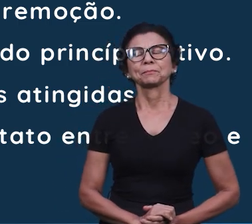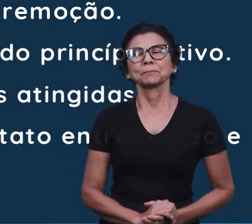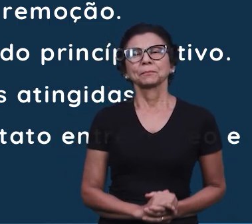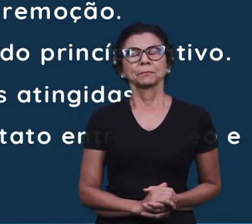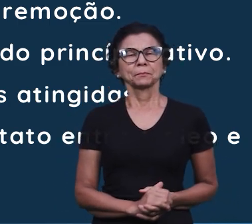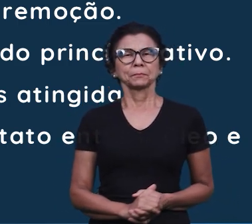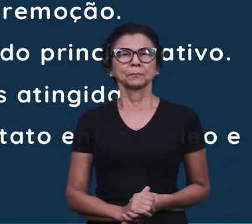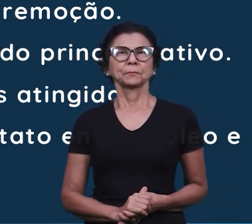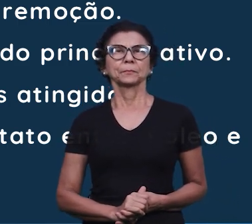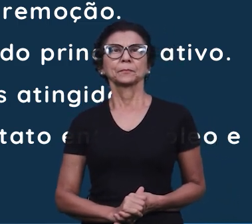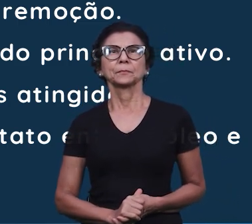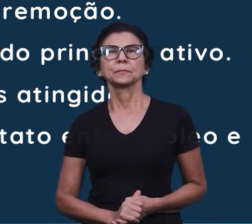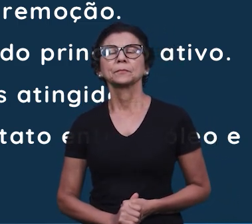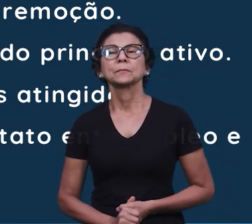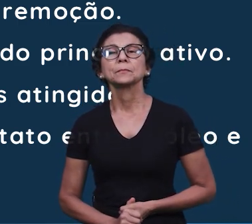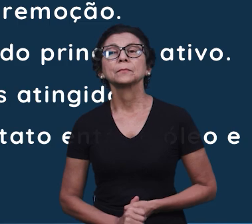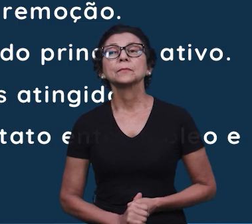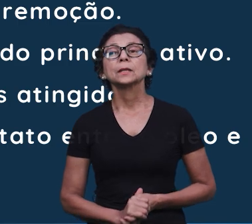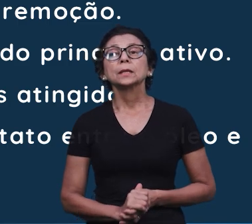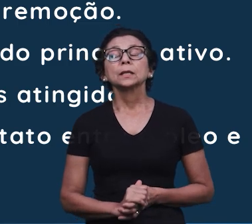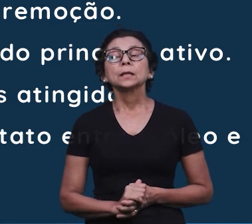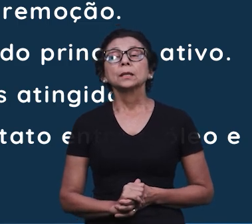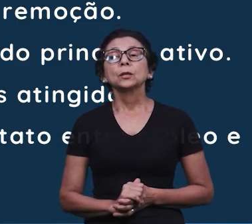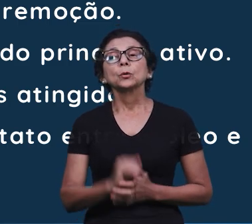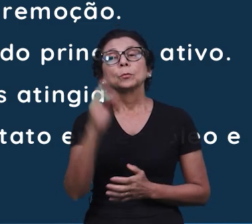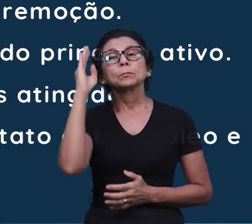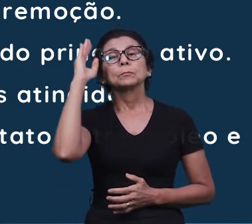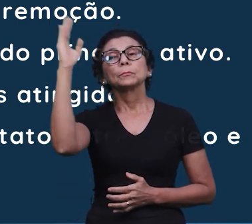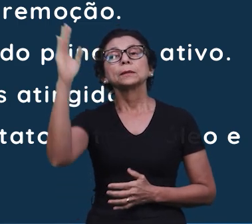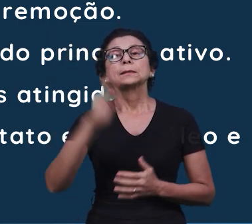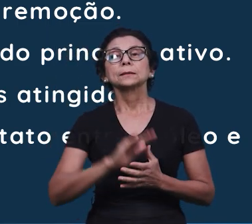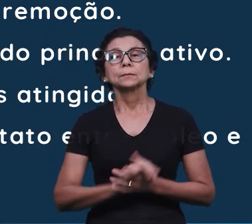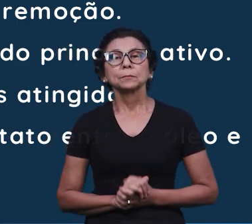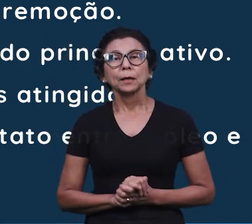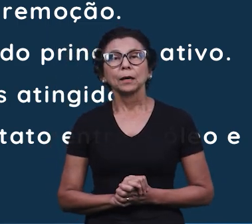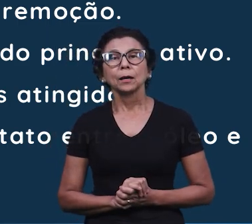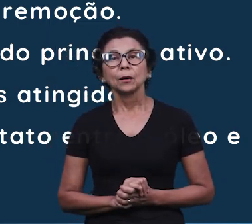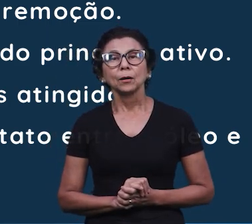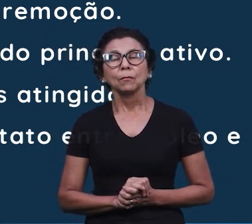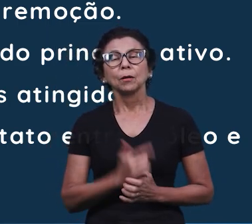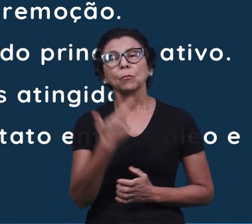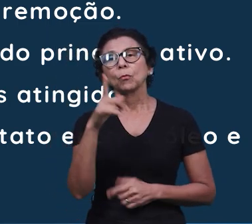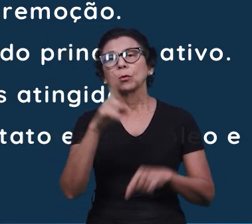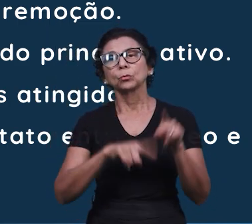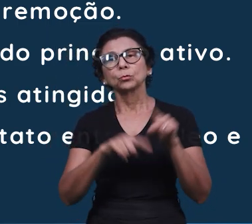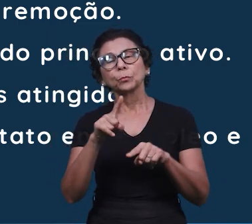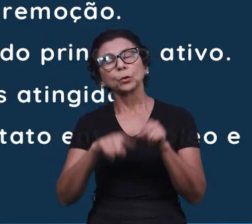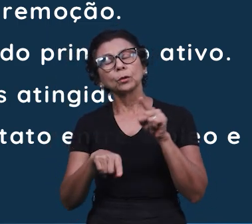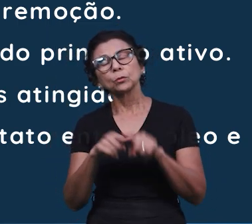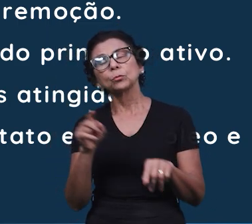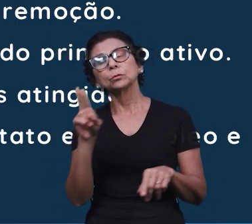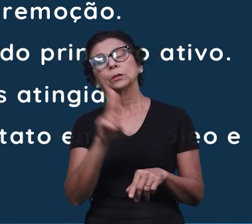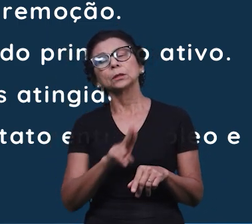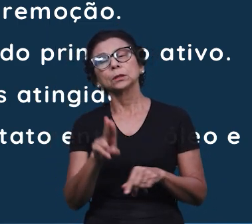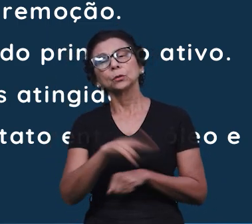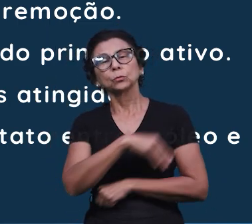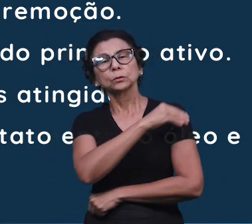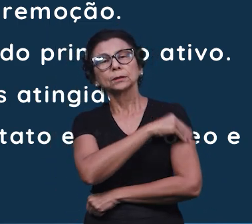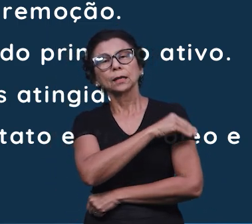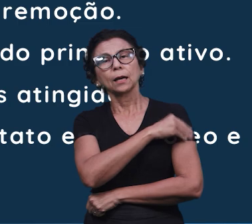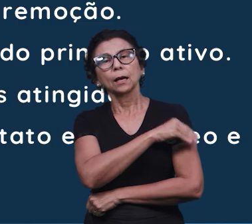apolar, cujo princípio ativo é a capsaicina e um solvente, um álcool como etanol